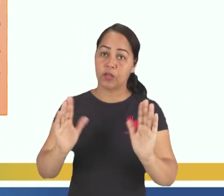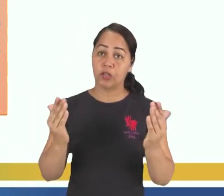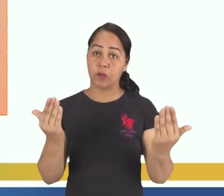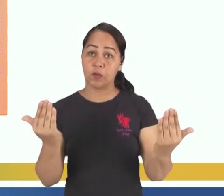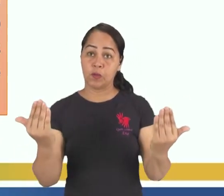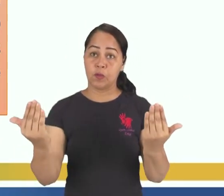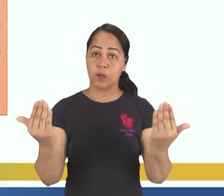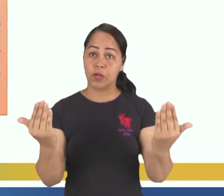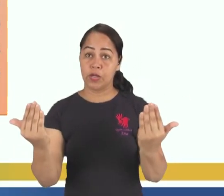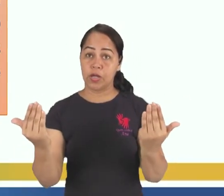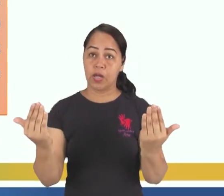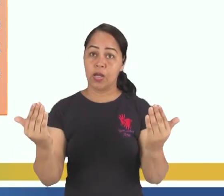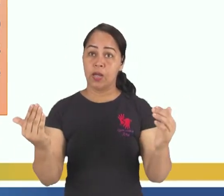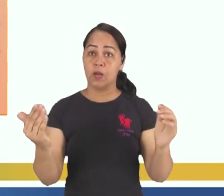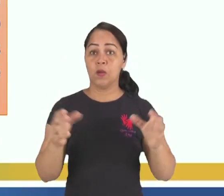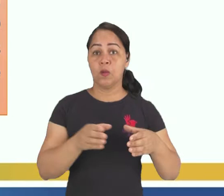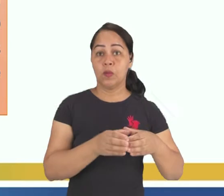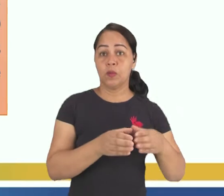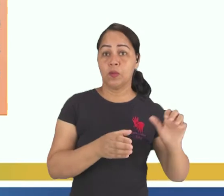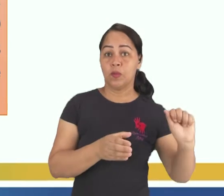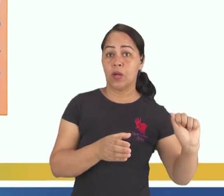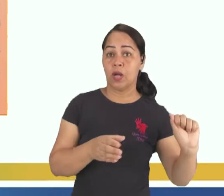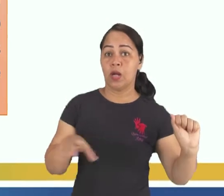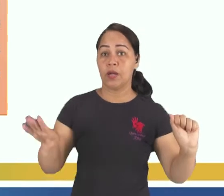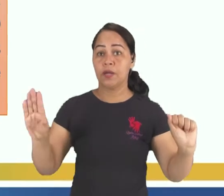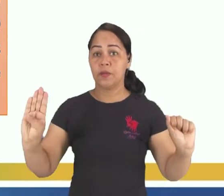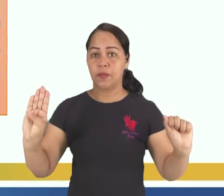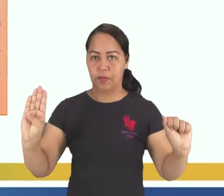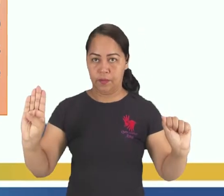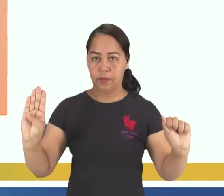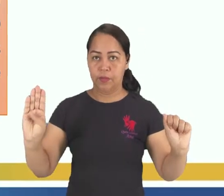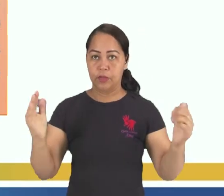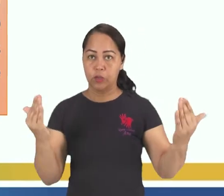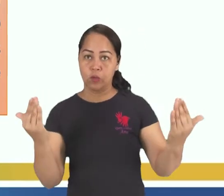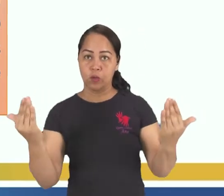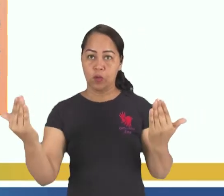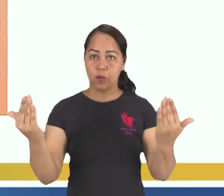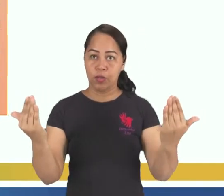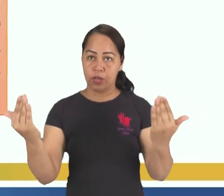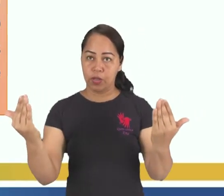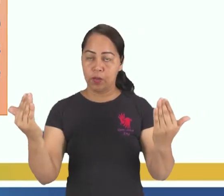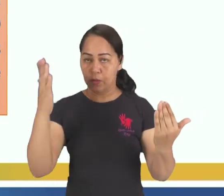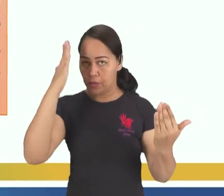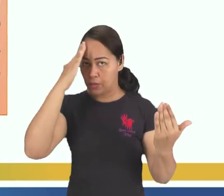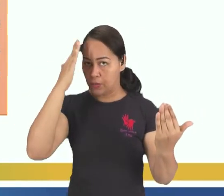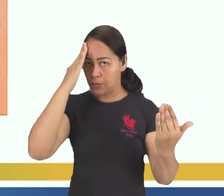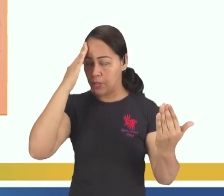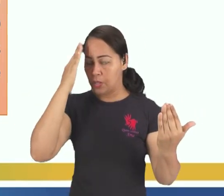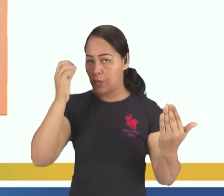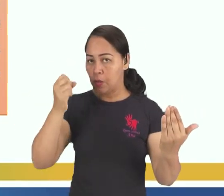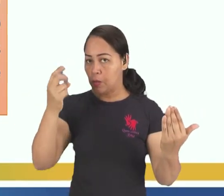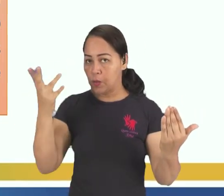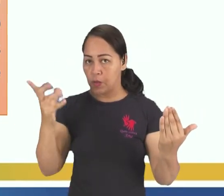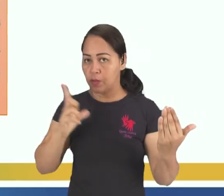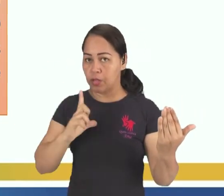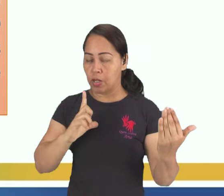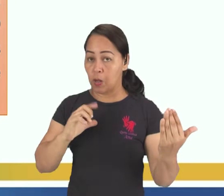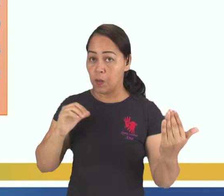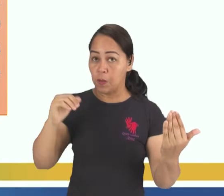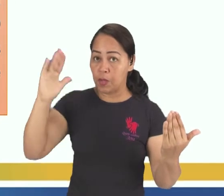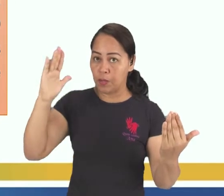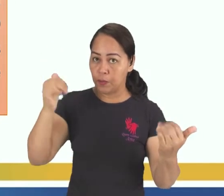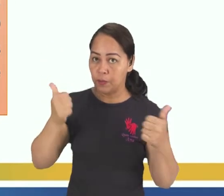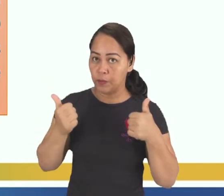comparar essas duas frações para descobrir qual delas tem o valor maior. E aí você nas últimas